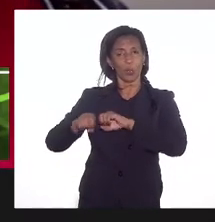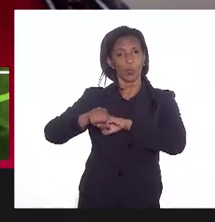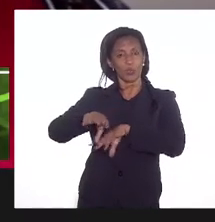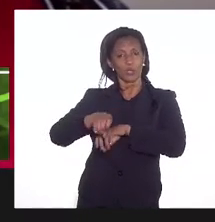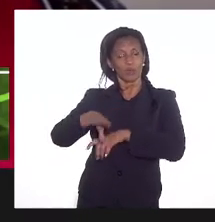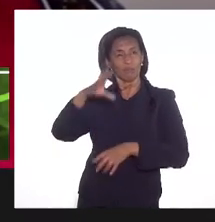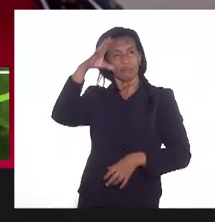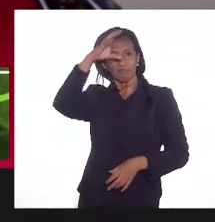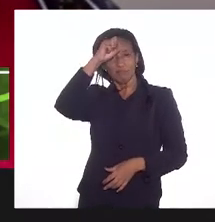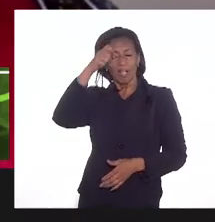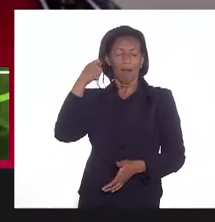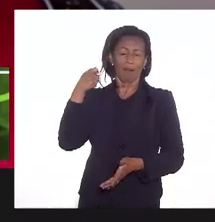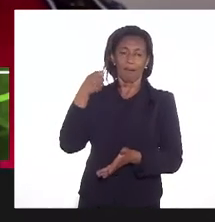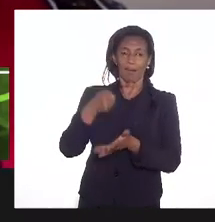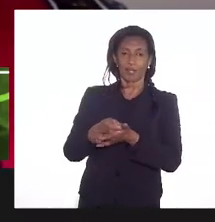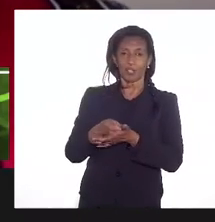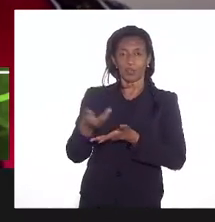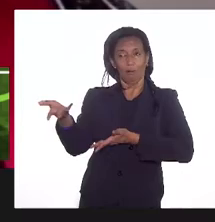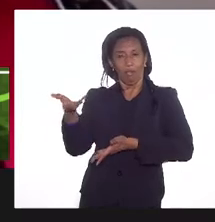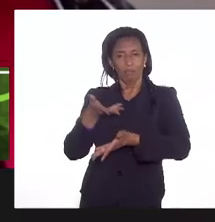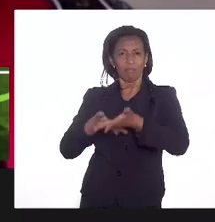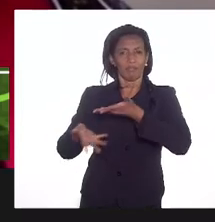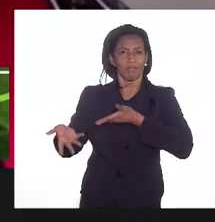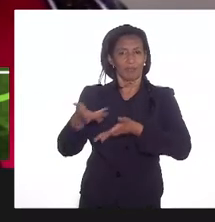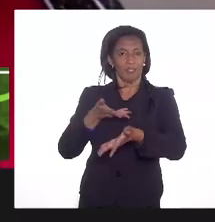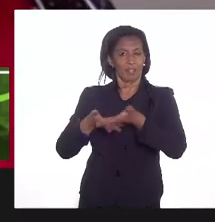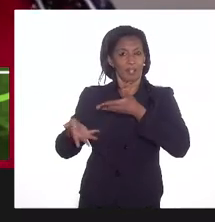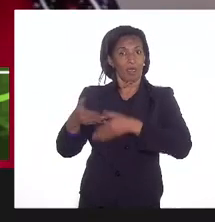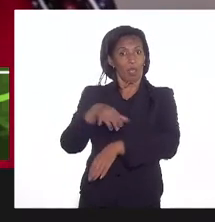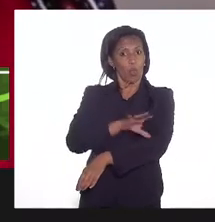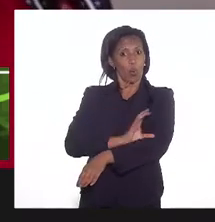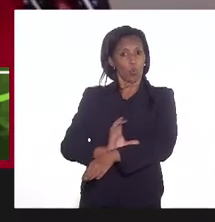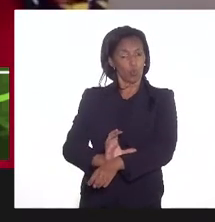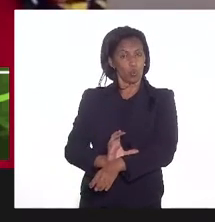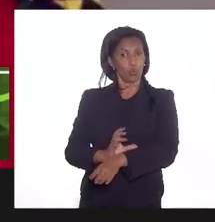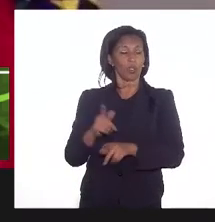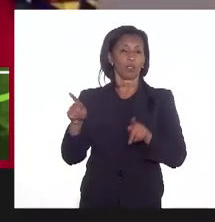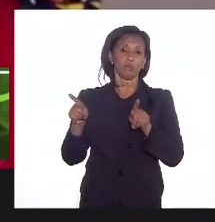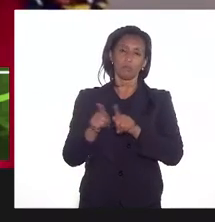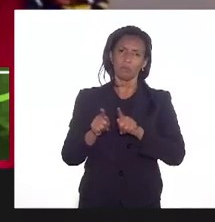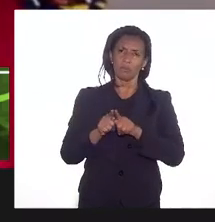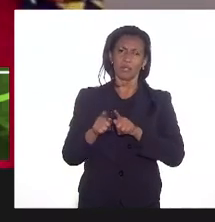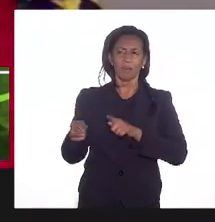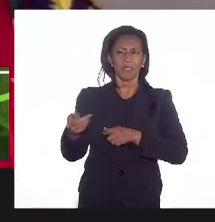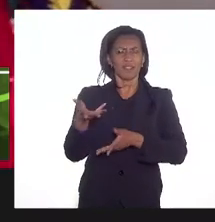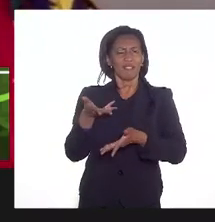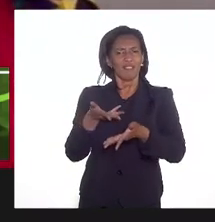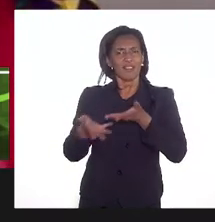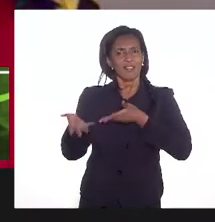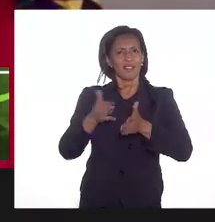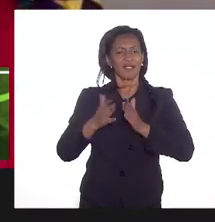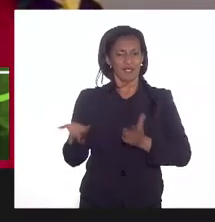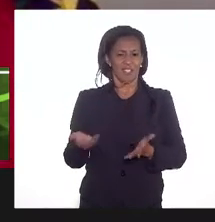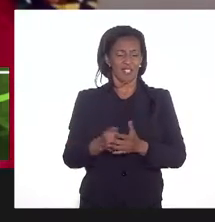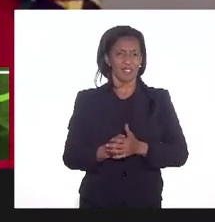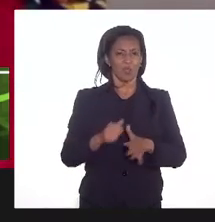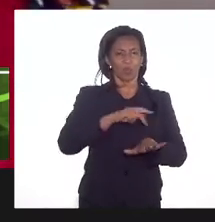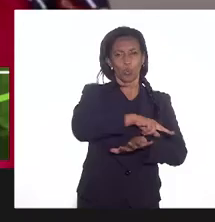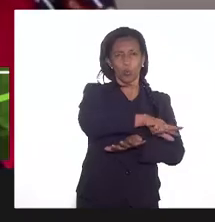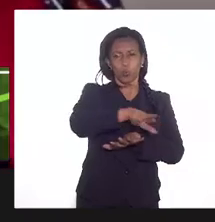aprendizagem garantindo a interação que afinal na cultura também é produzida dessa interação entre os corpos dessa